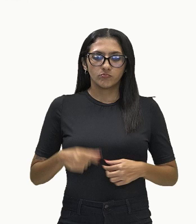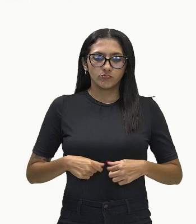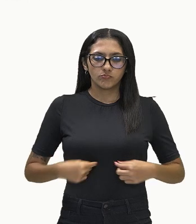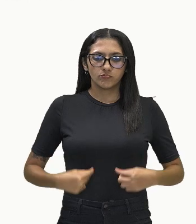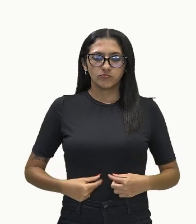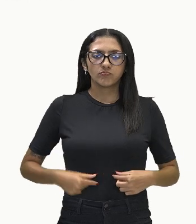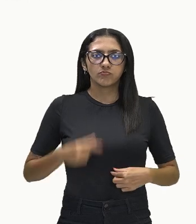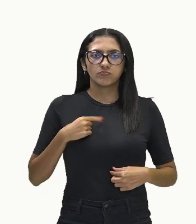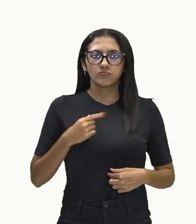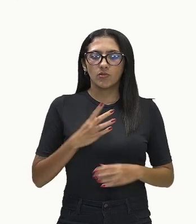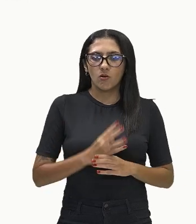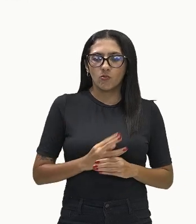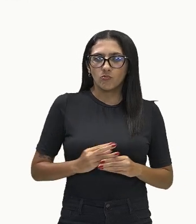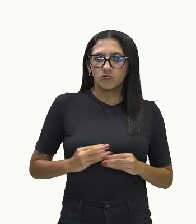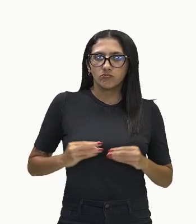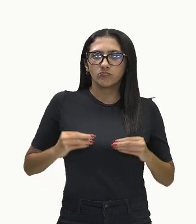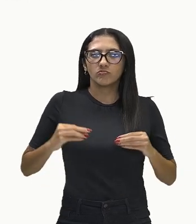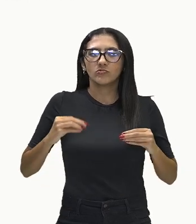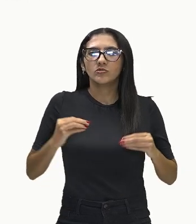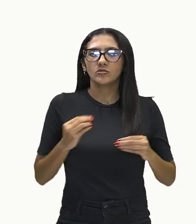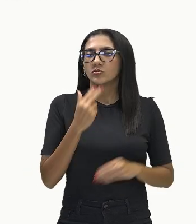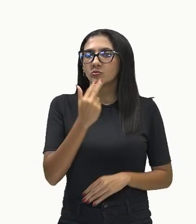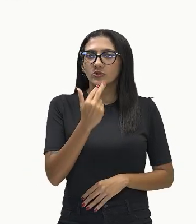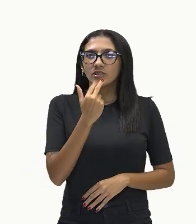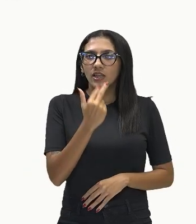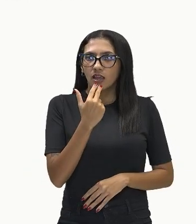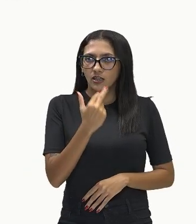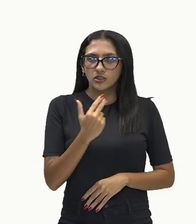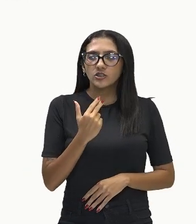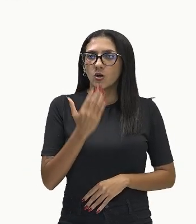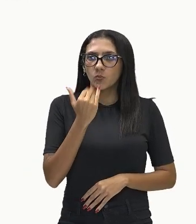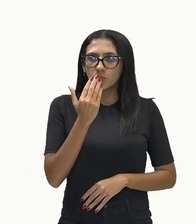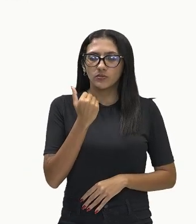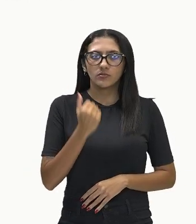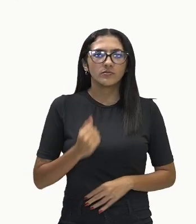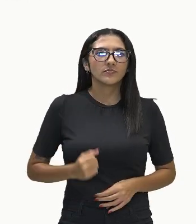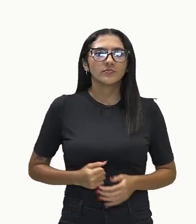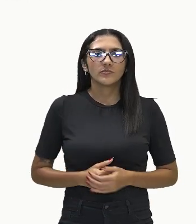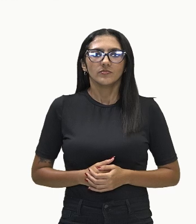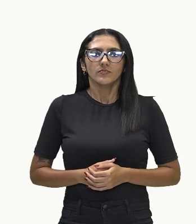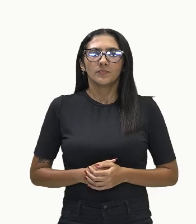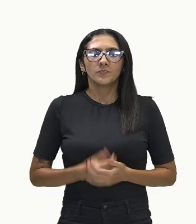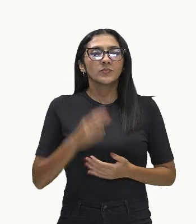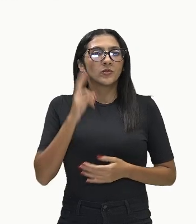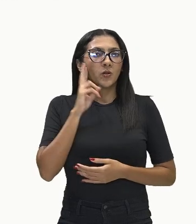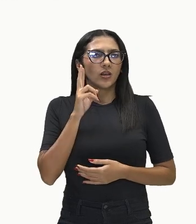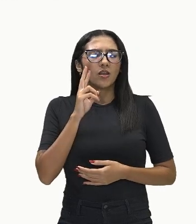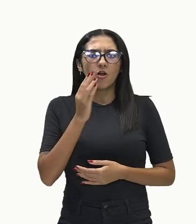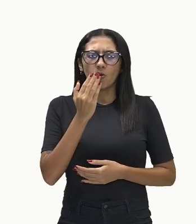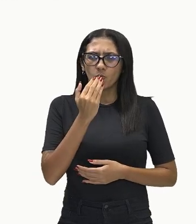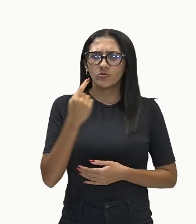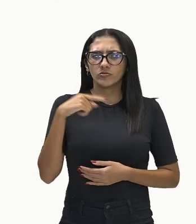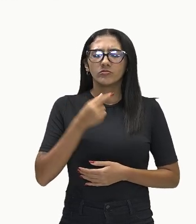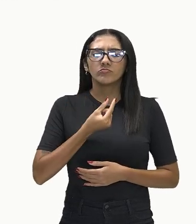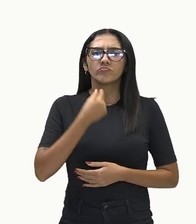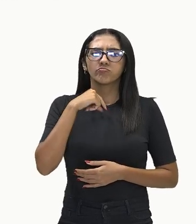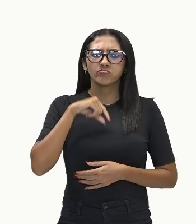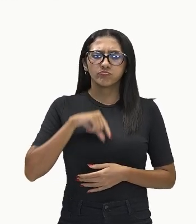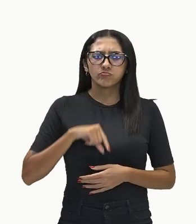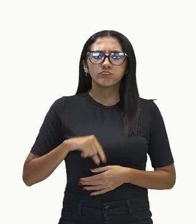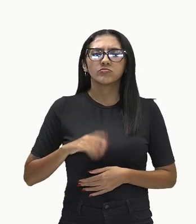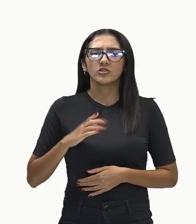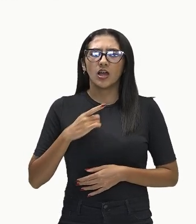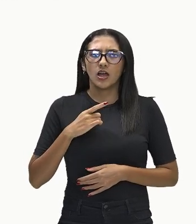dos nutrientes, certo? Então, aquele alimento que você ingeriu, ele foi processado no